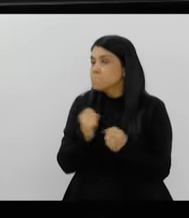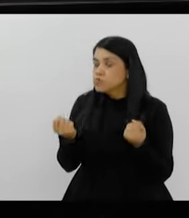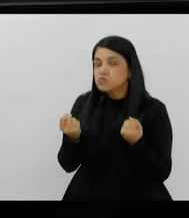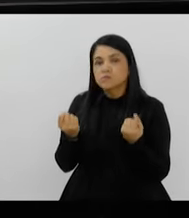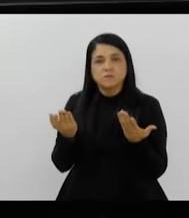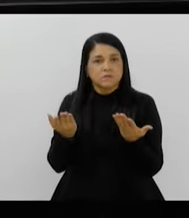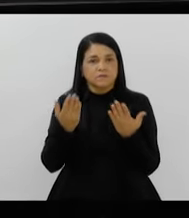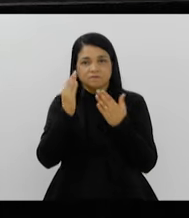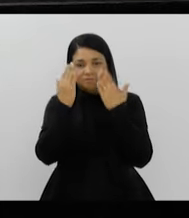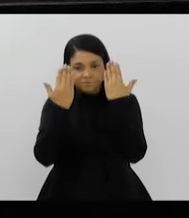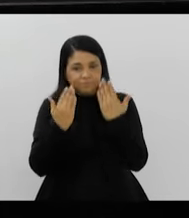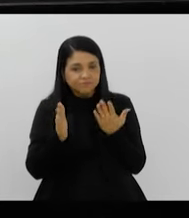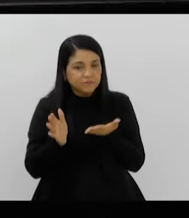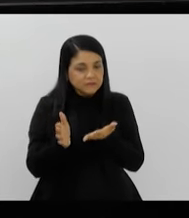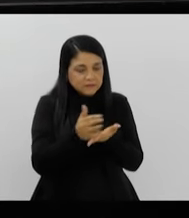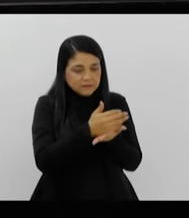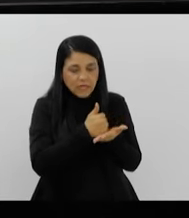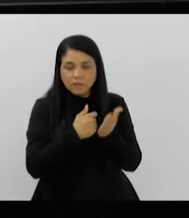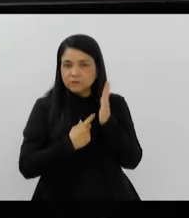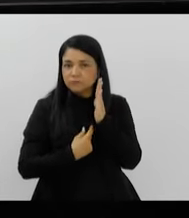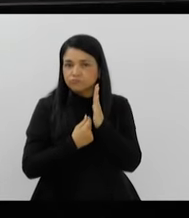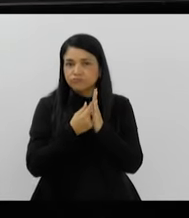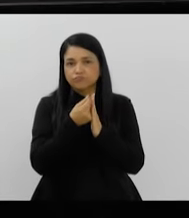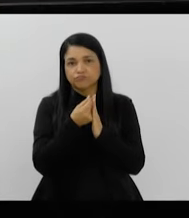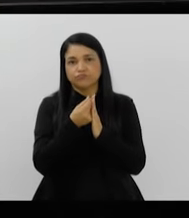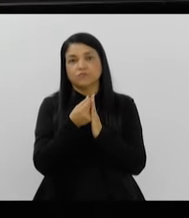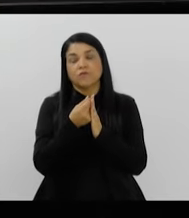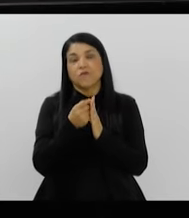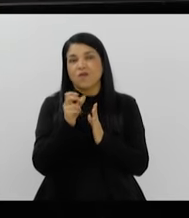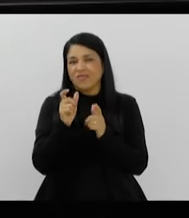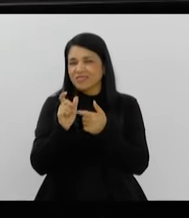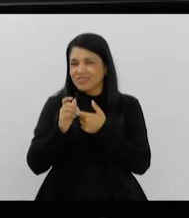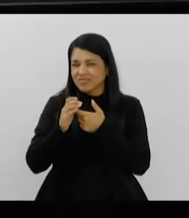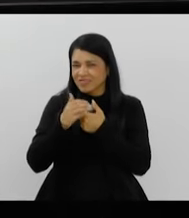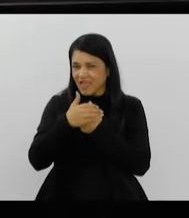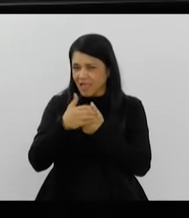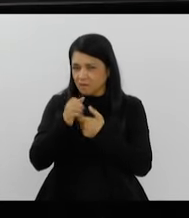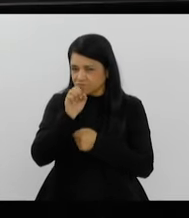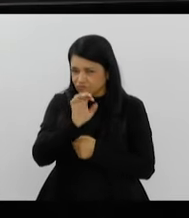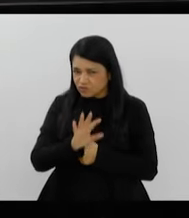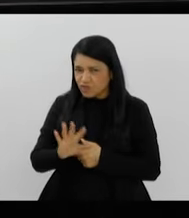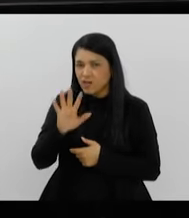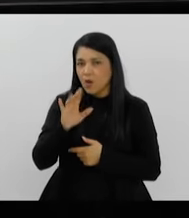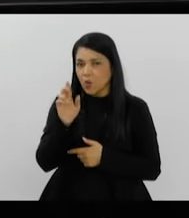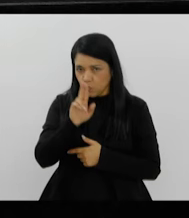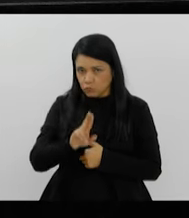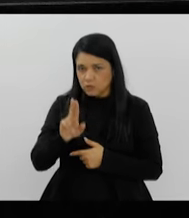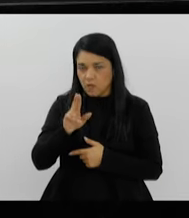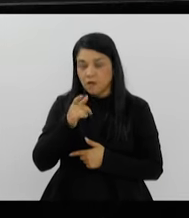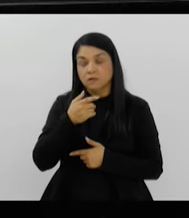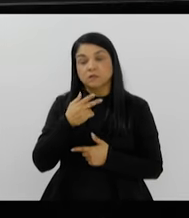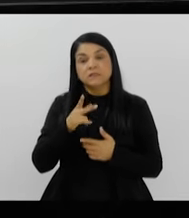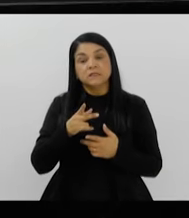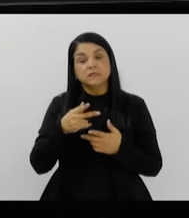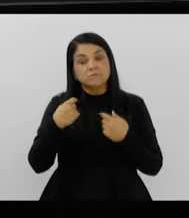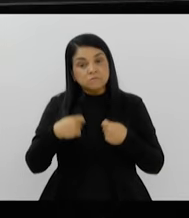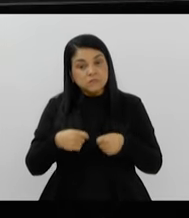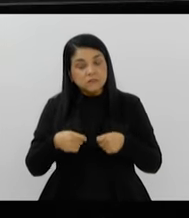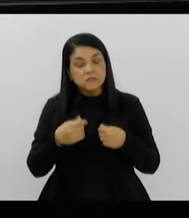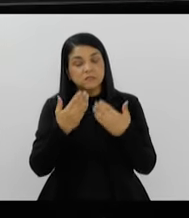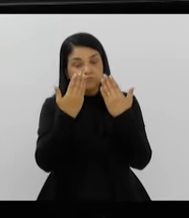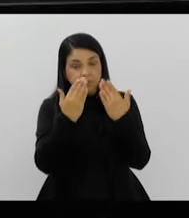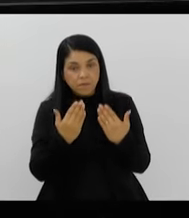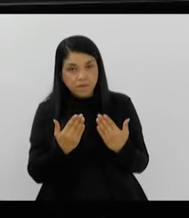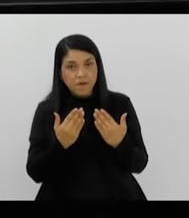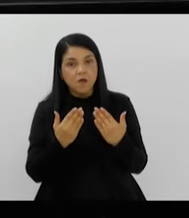examinar aí os dados orçamentários, e vou usar esse termo genericamente, sem verificar que para o ano